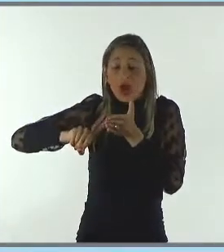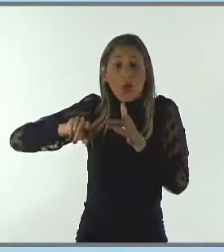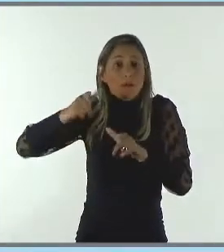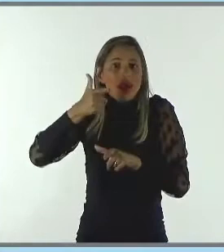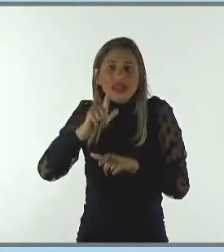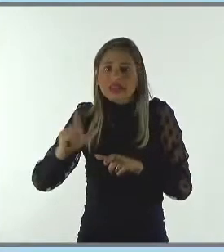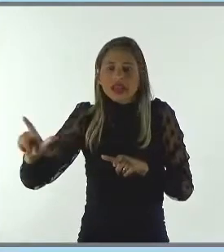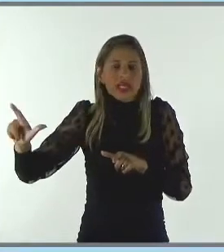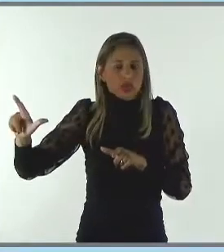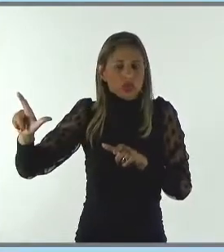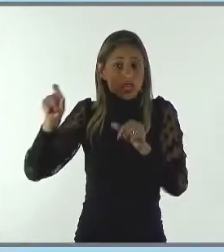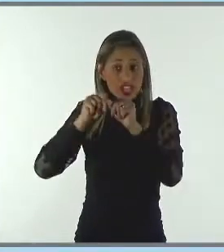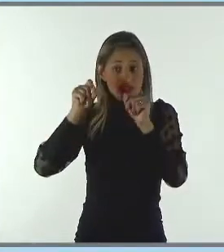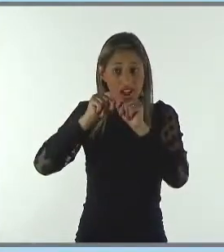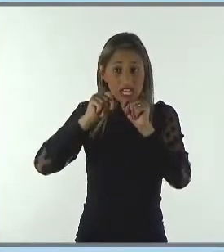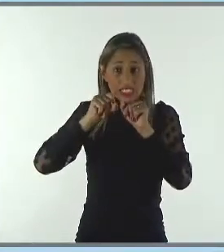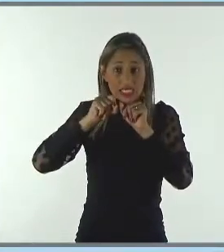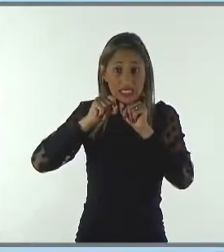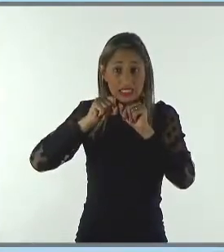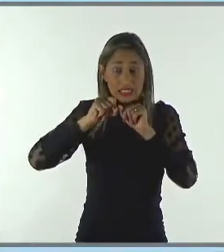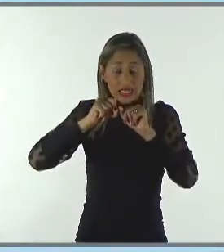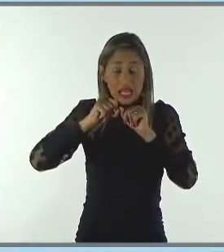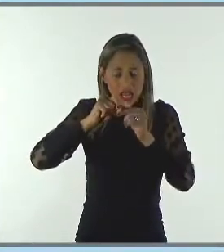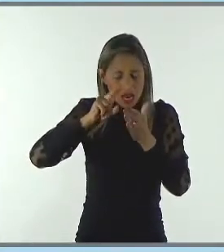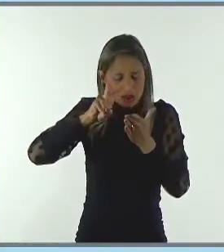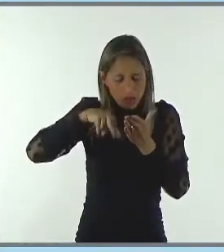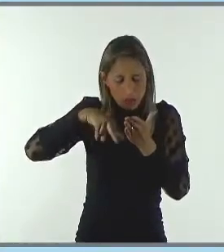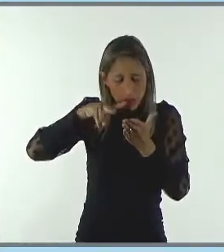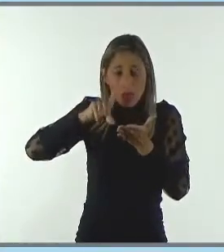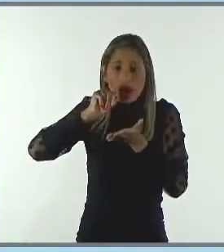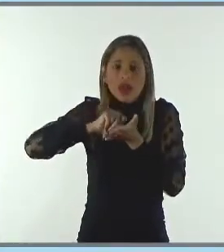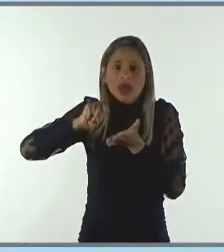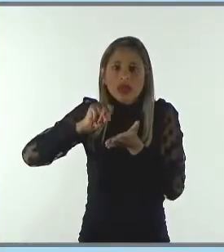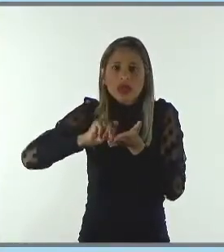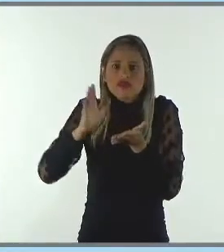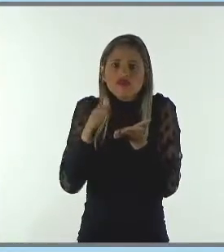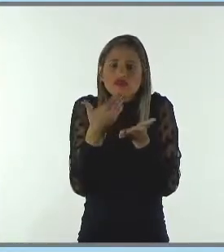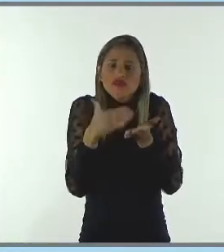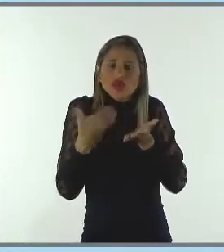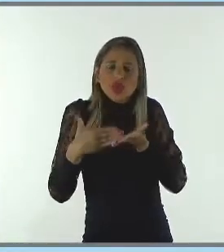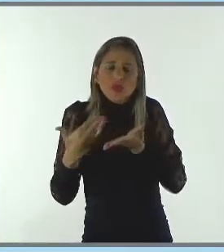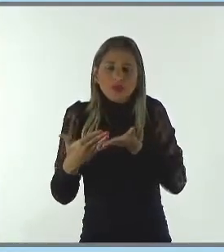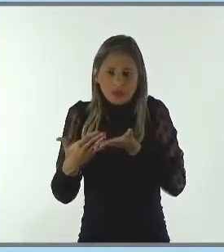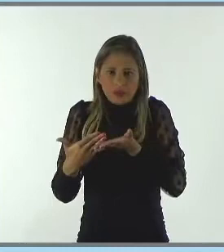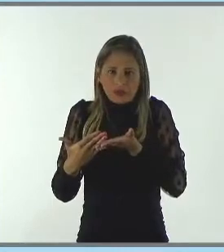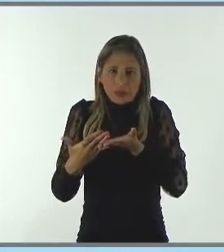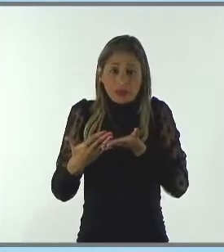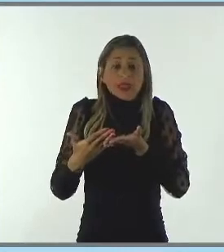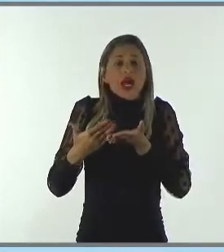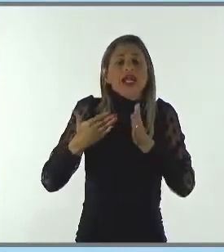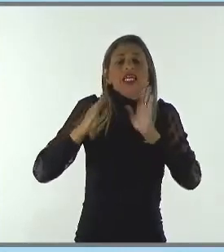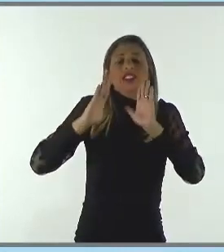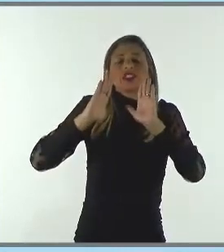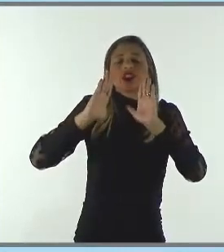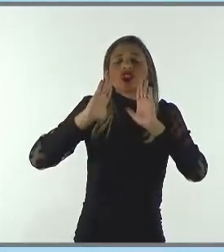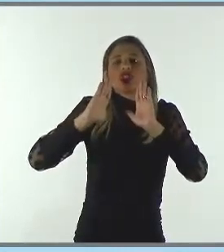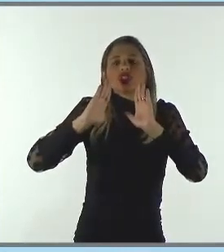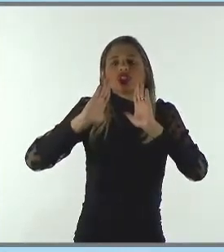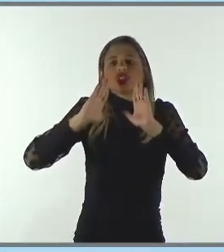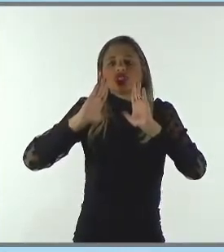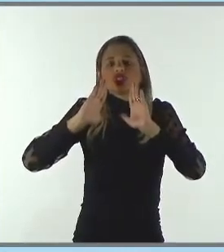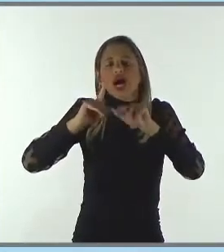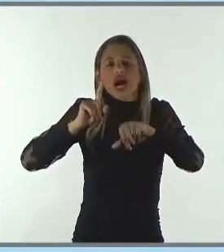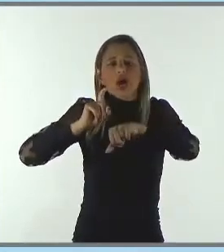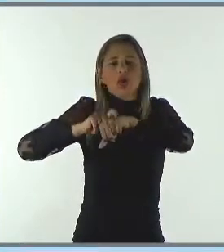sobre quem faz livros, né? Há toda uma historiografia de quem faz livros que seria suficiente para ocupar um largo